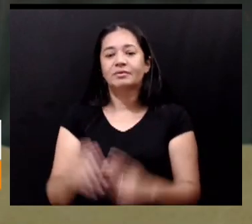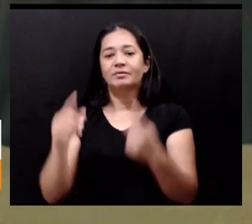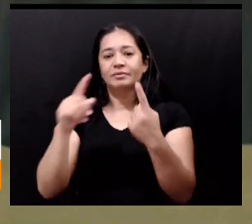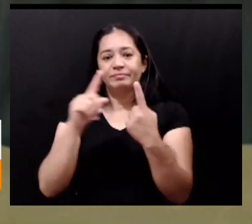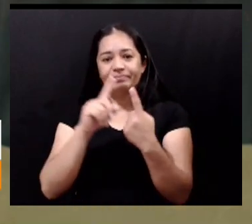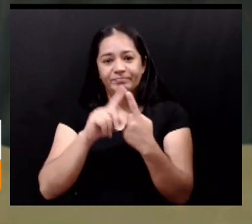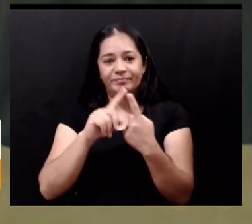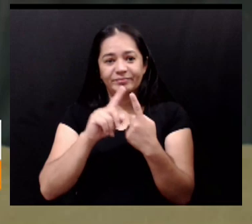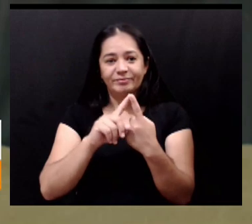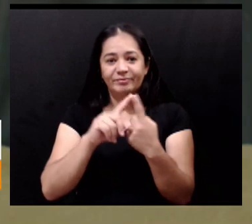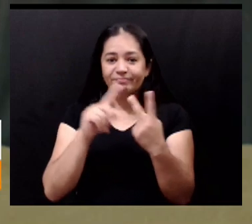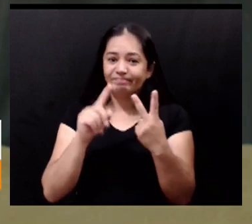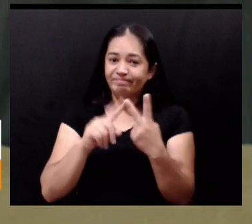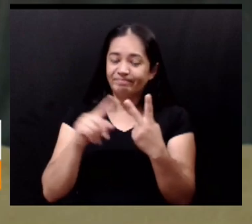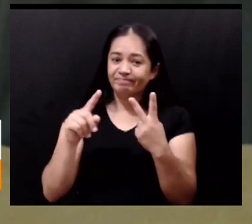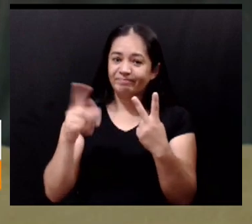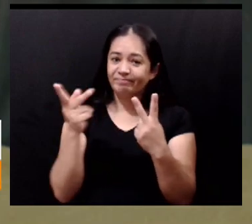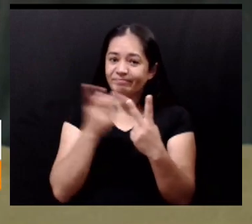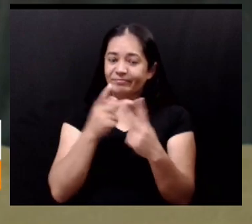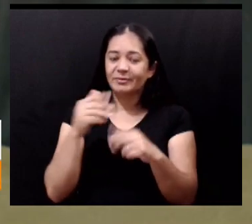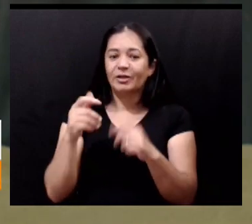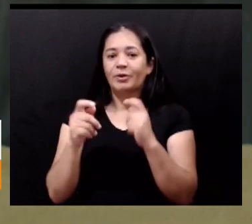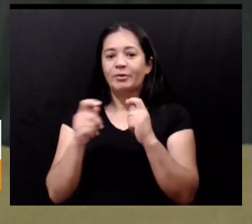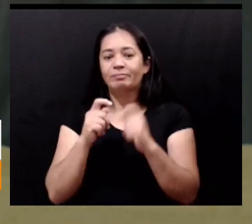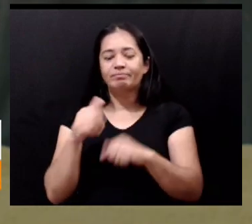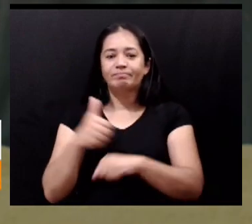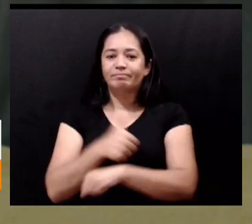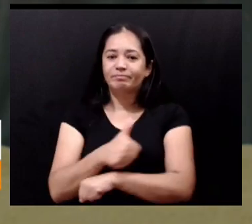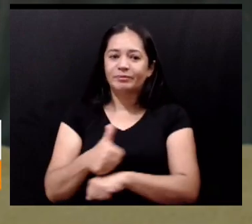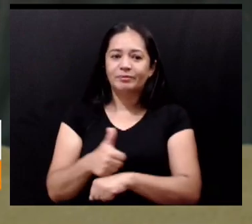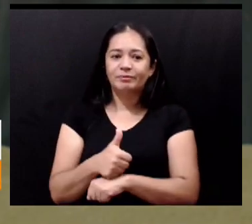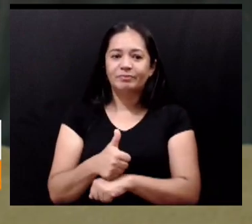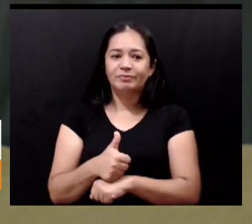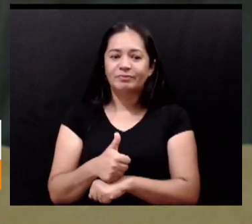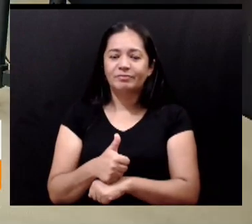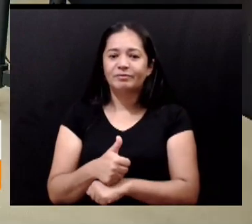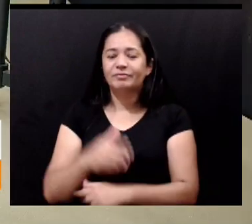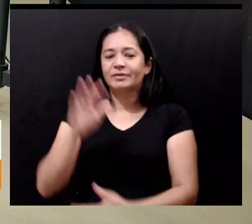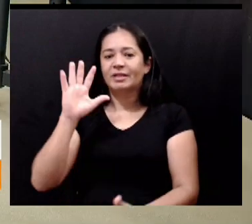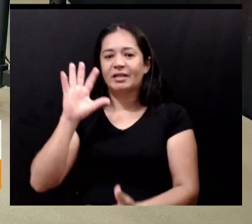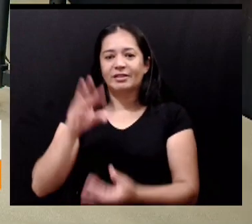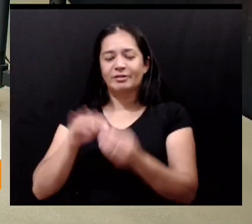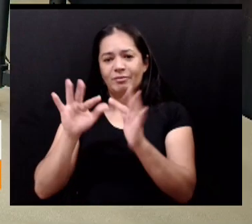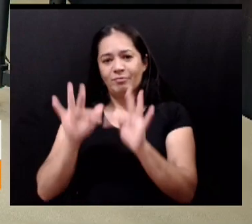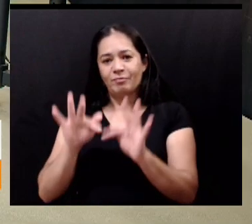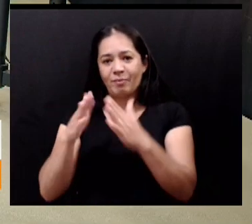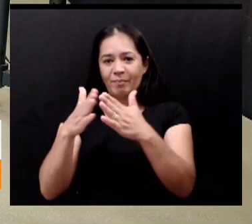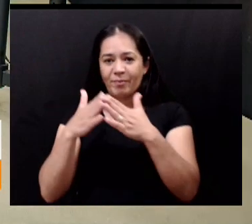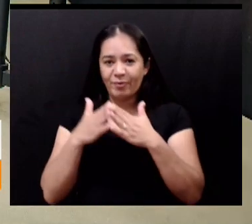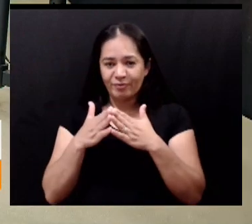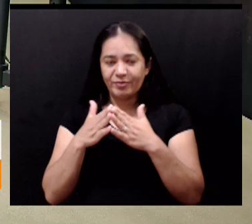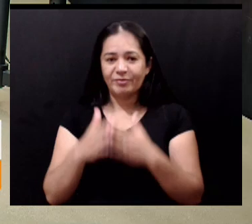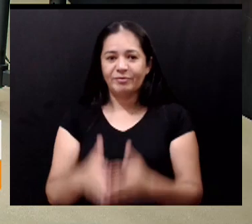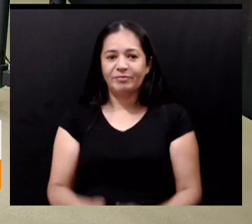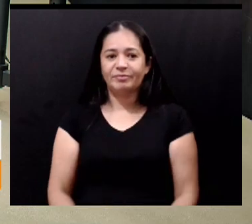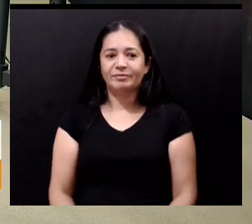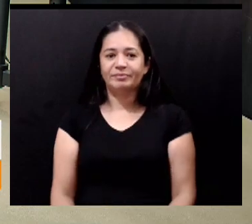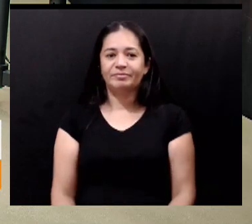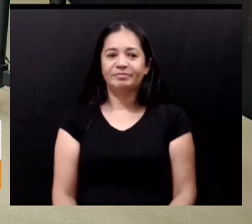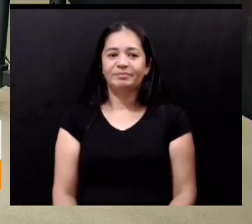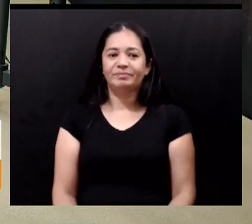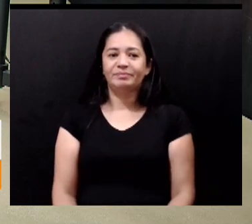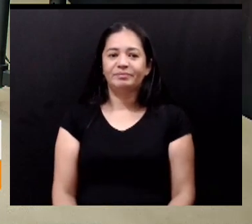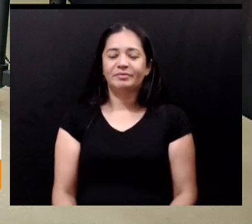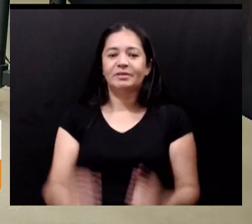das nossas entrevistadas, né? Considerações finais, por favor. Marília, que programa